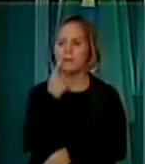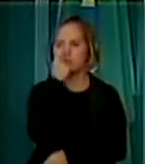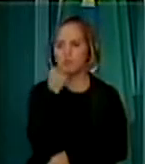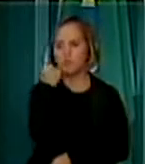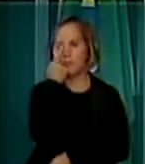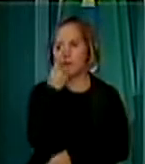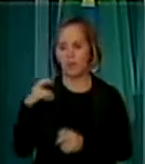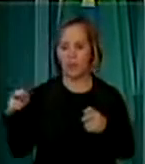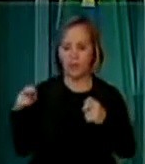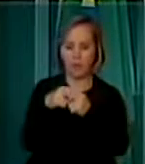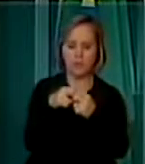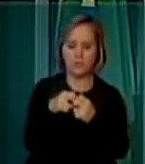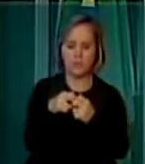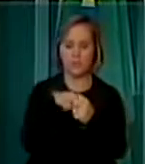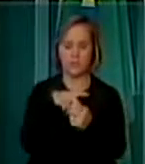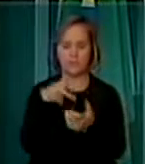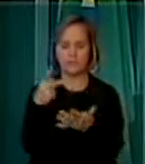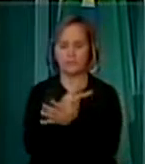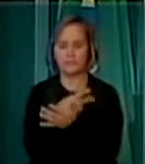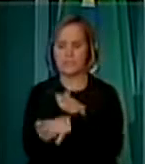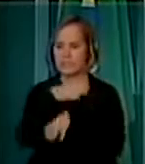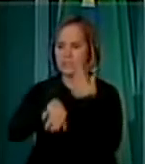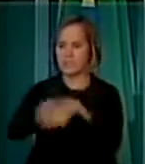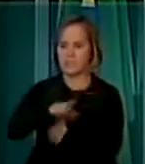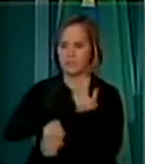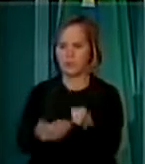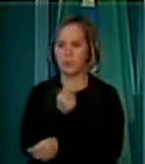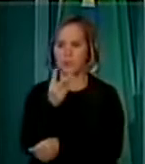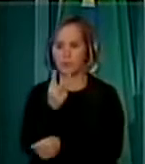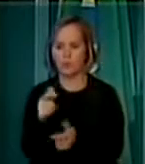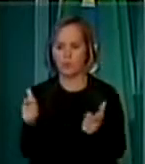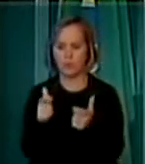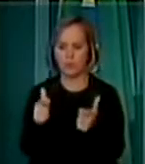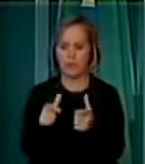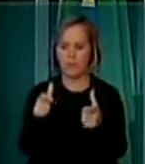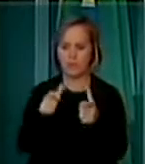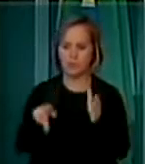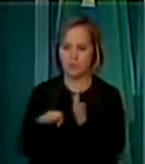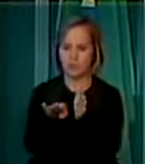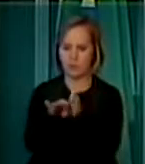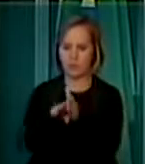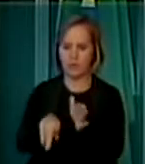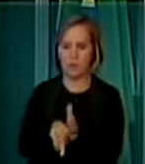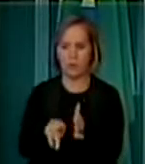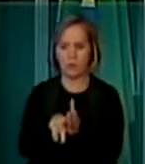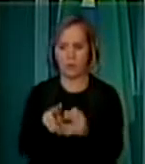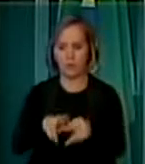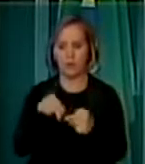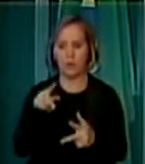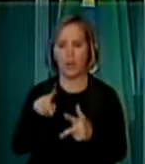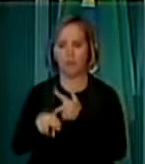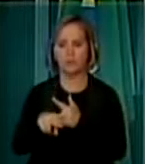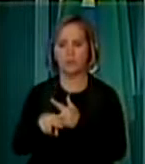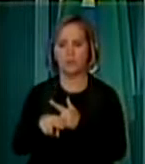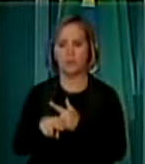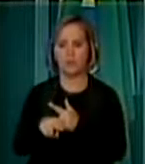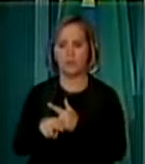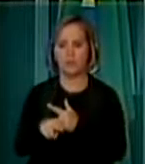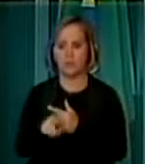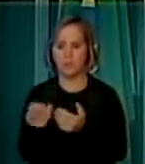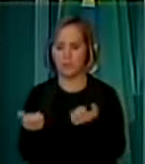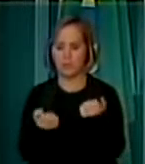acidente provocou tumulto em mais duas estações que ficaram lotadas por causa da interrupção da circulação